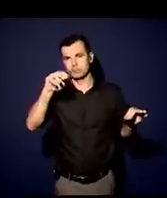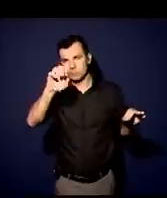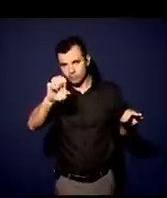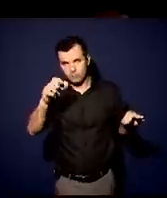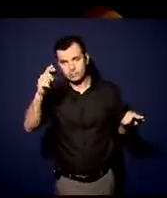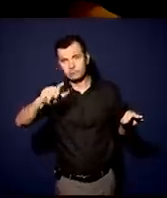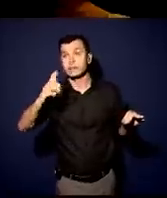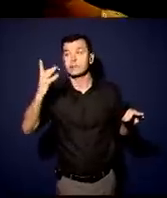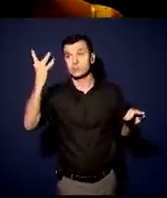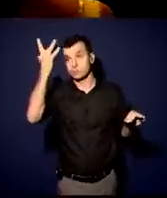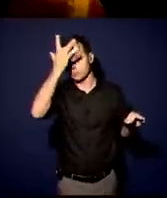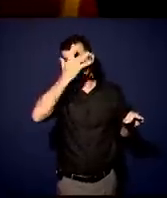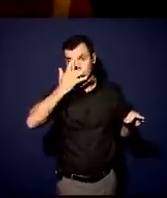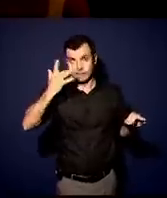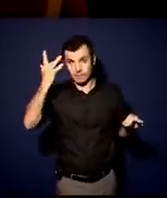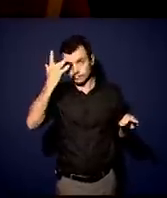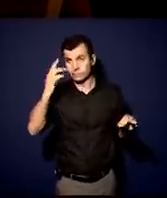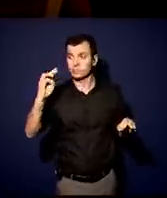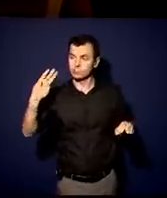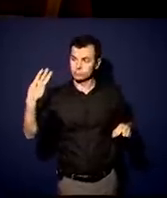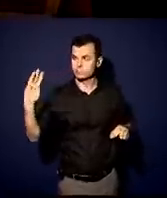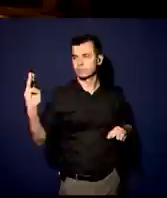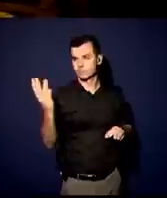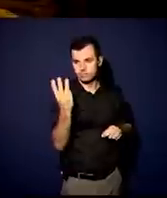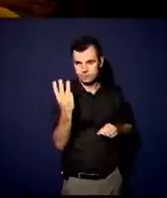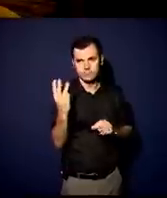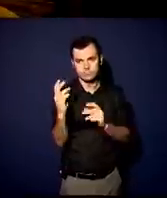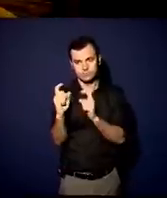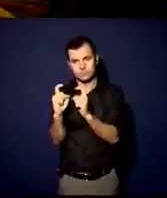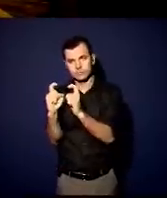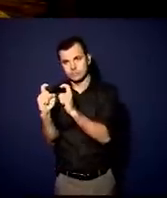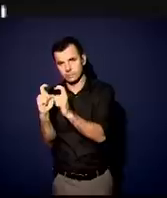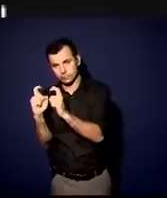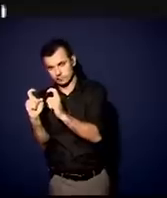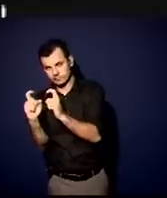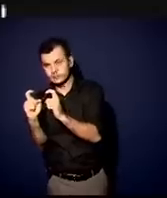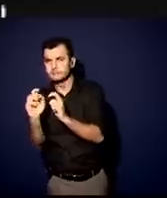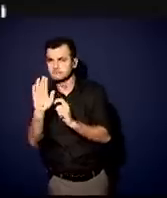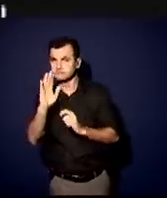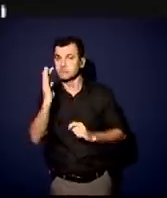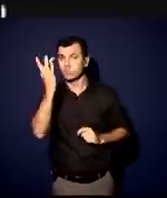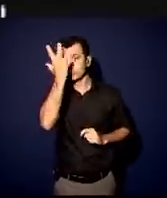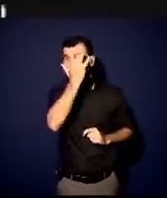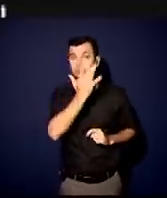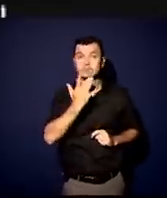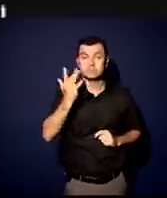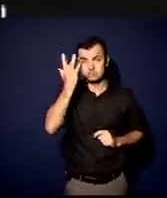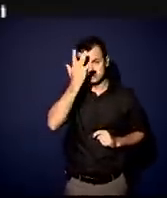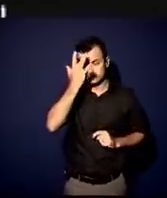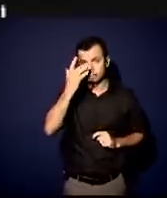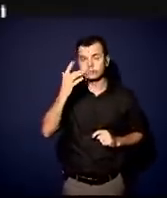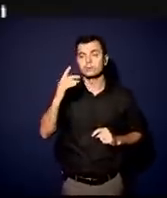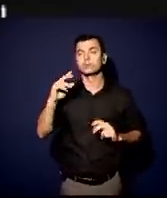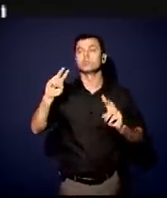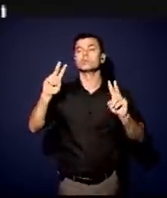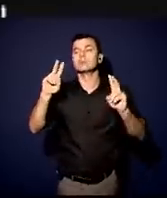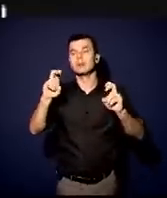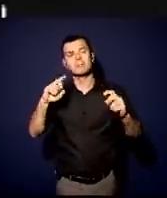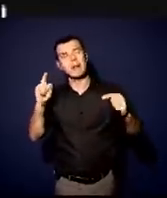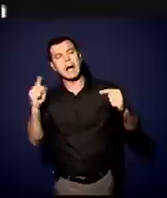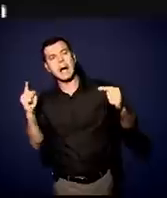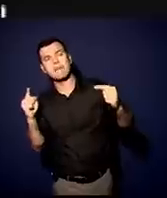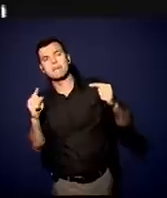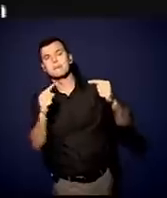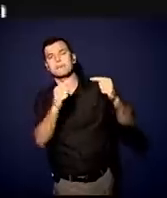Haddad eles vão se reunir a princípio o Ministro Fernando Haddad disse que o tema da definição da meta de inflação